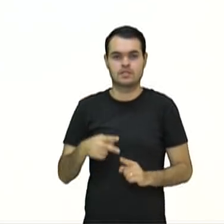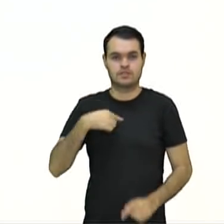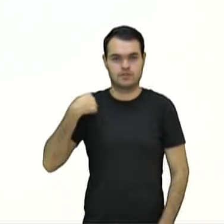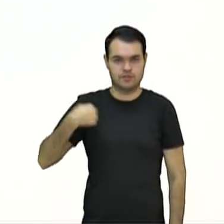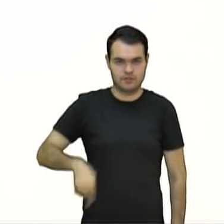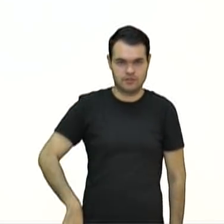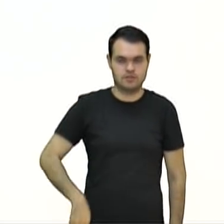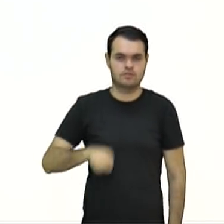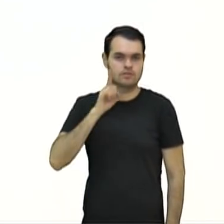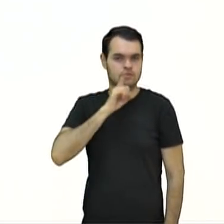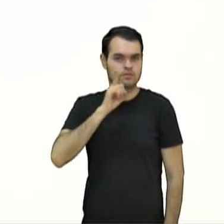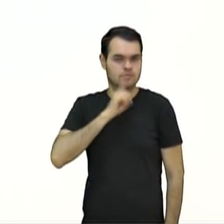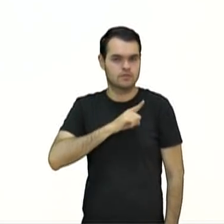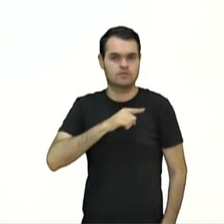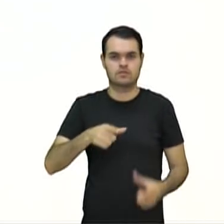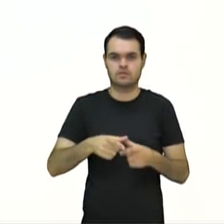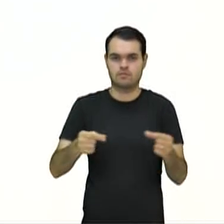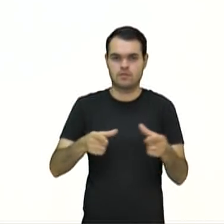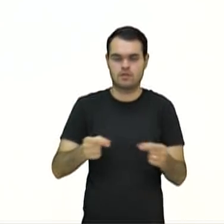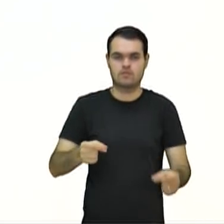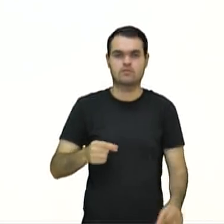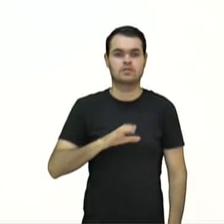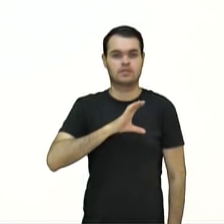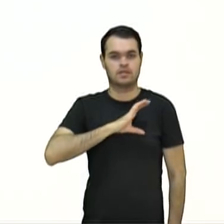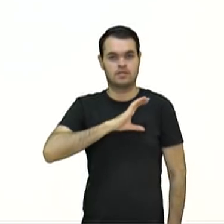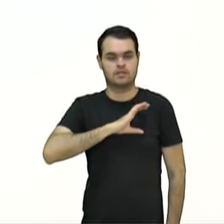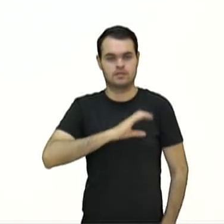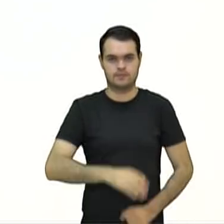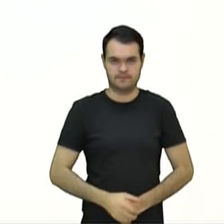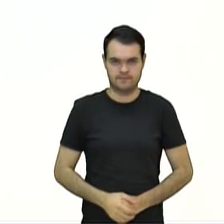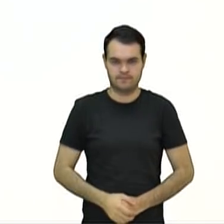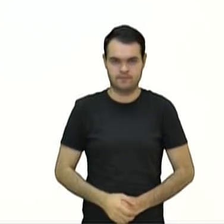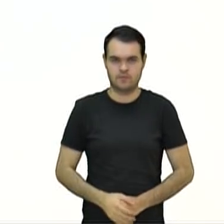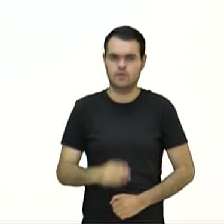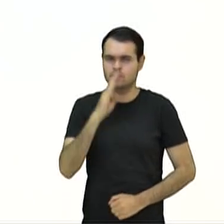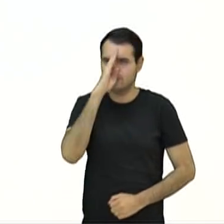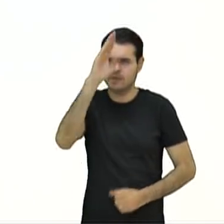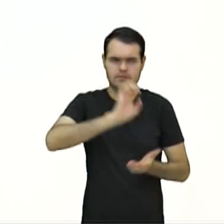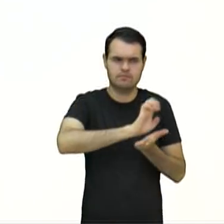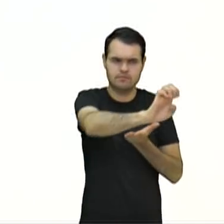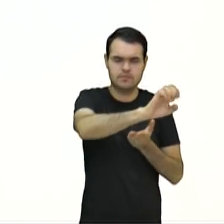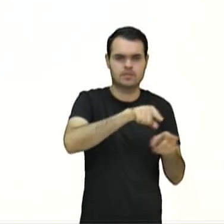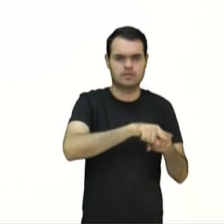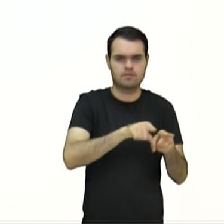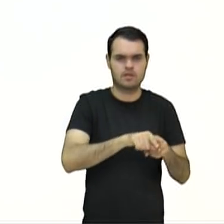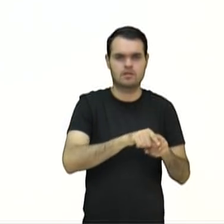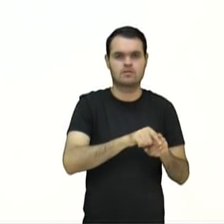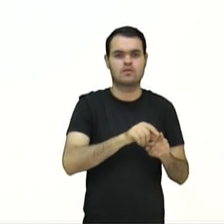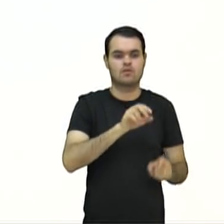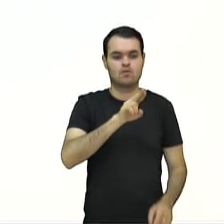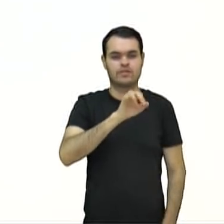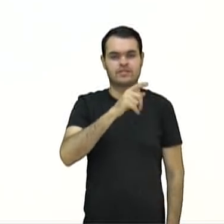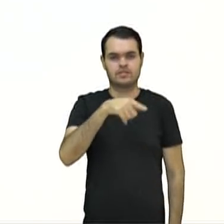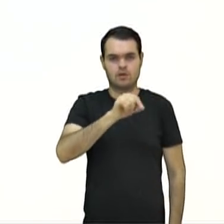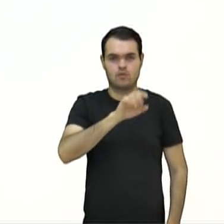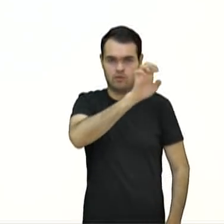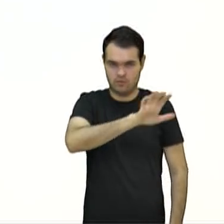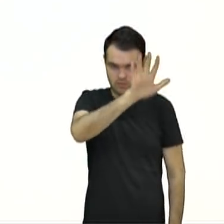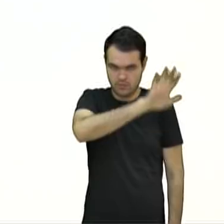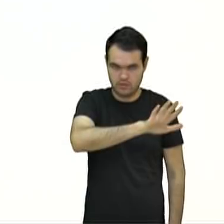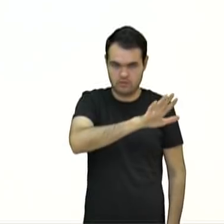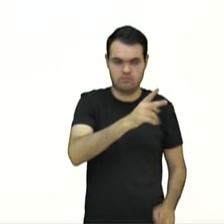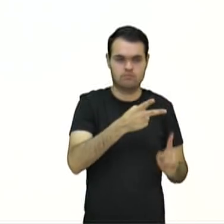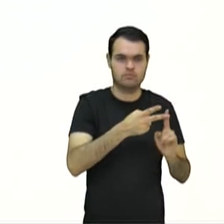Estados Unidos, Japão e Canadá. E os principais exportadores? Também a União Europeia, seguida dos